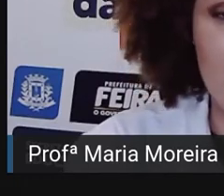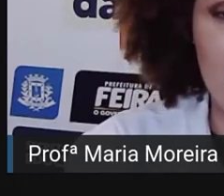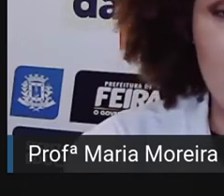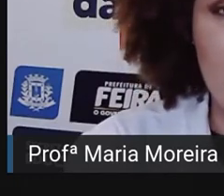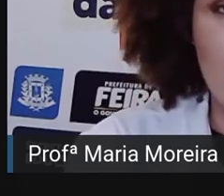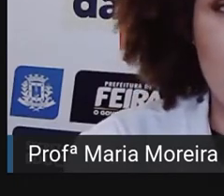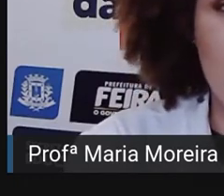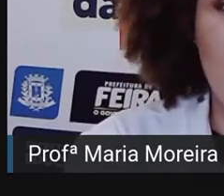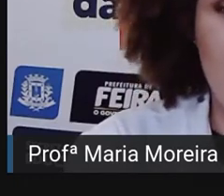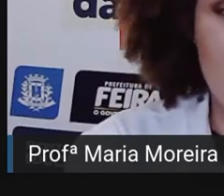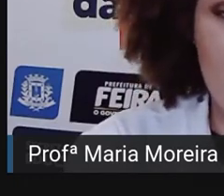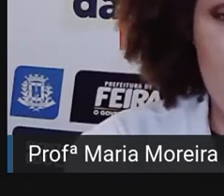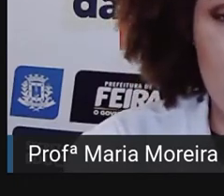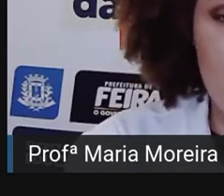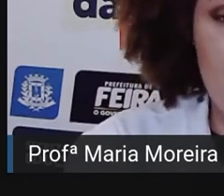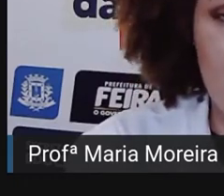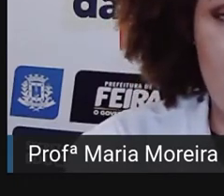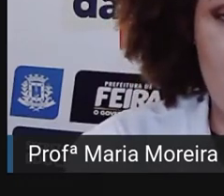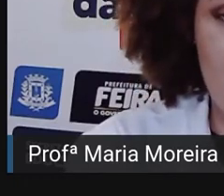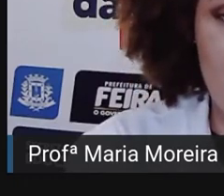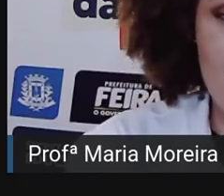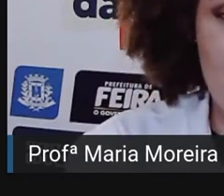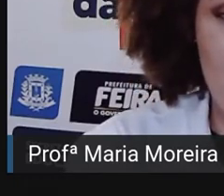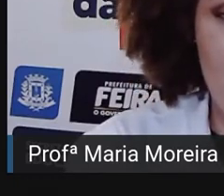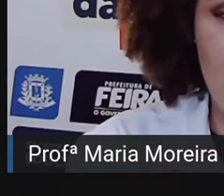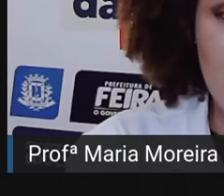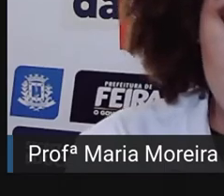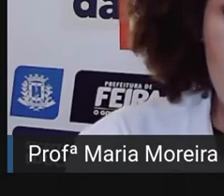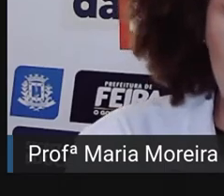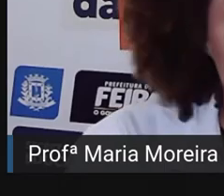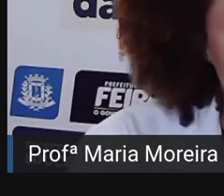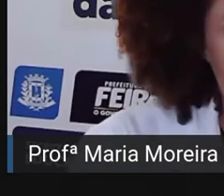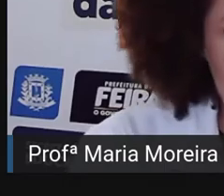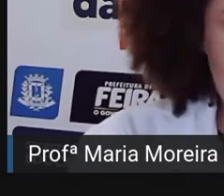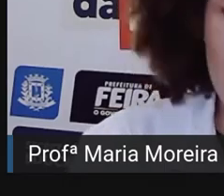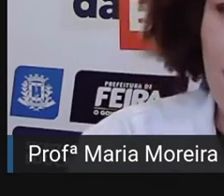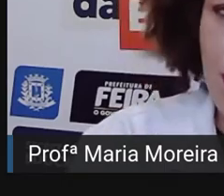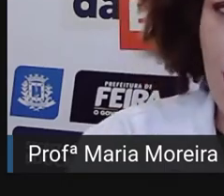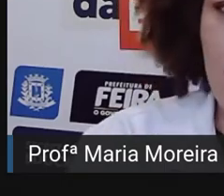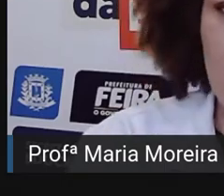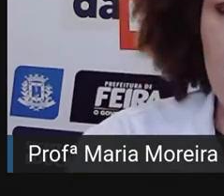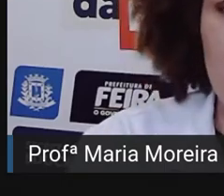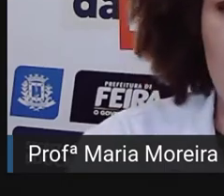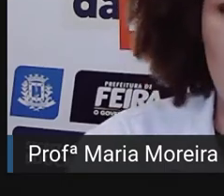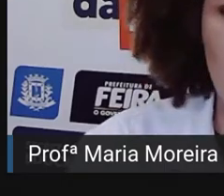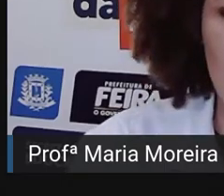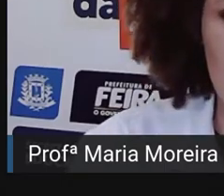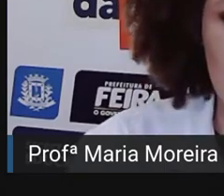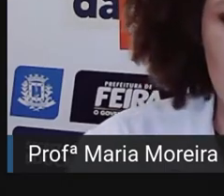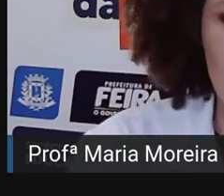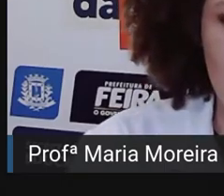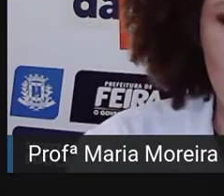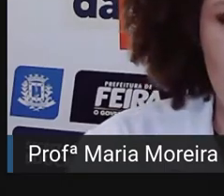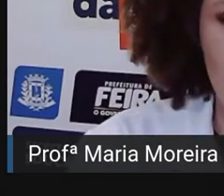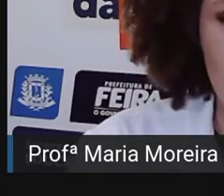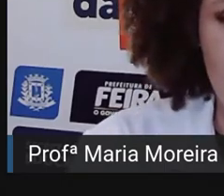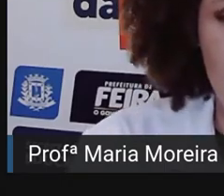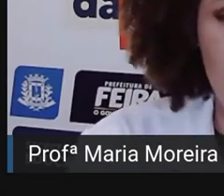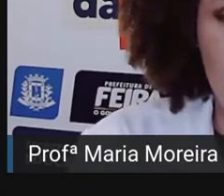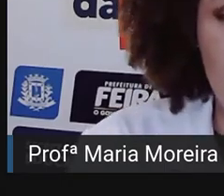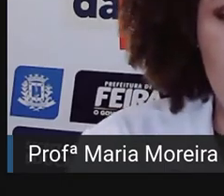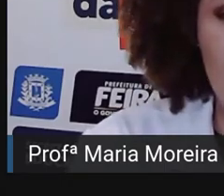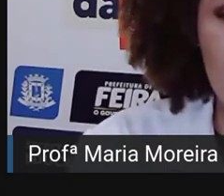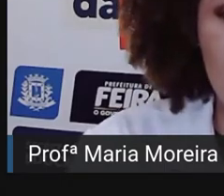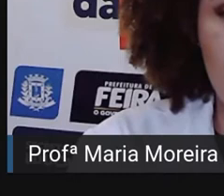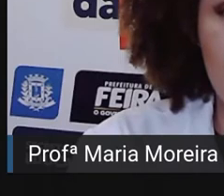junto com vocês né Tudo bem que a letra da prova não é exemplar mais bem bonitinho bem colorize vamos lá